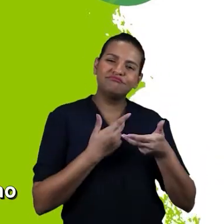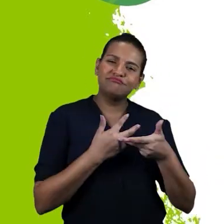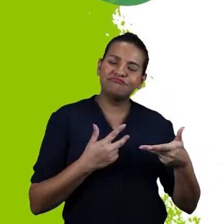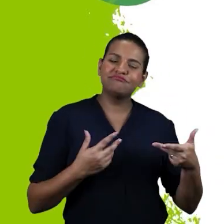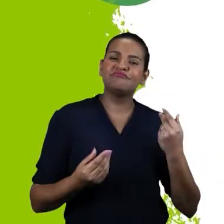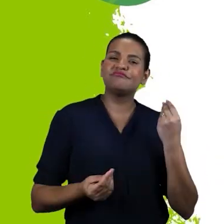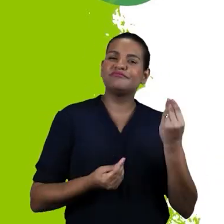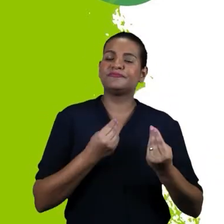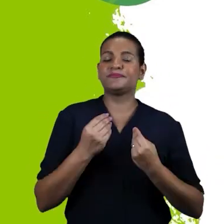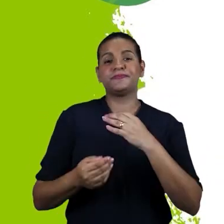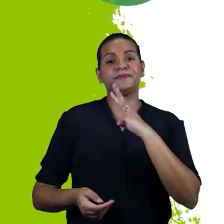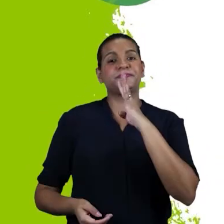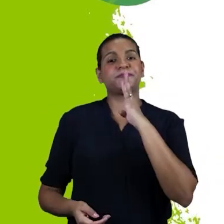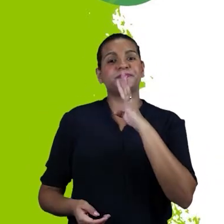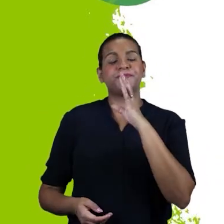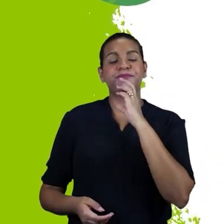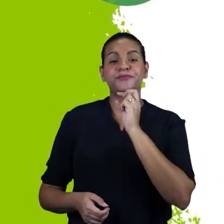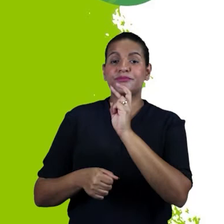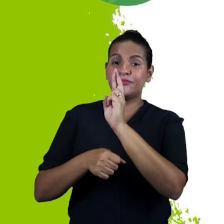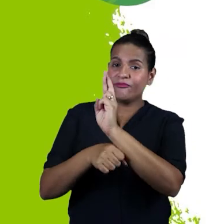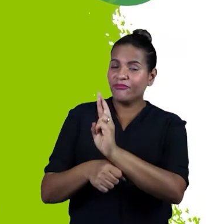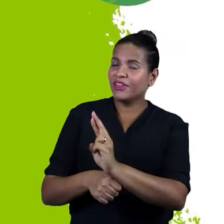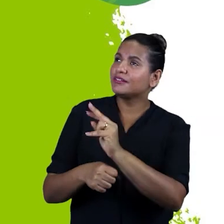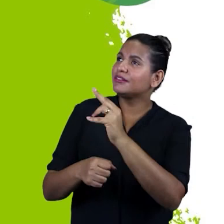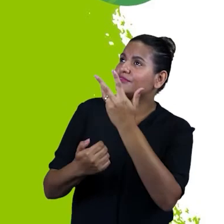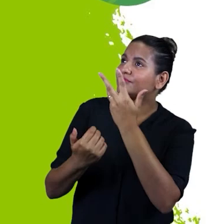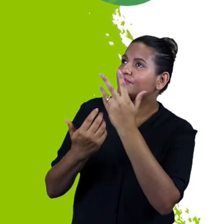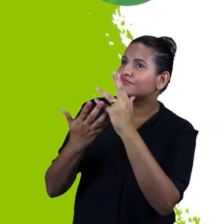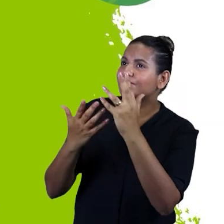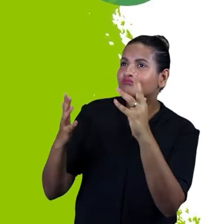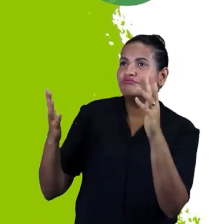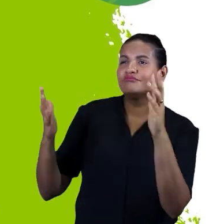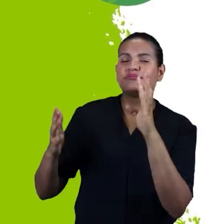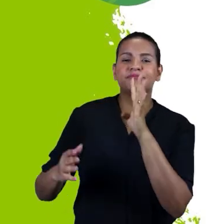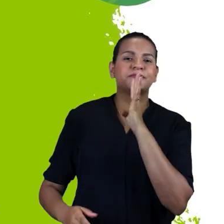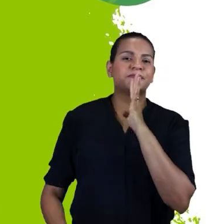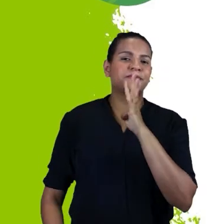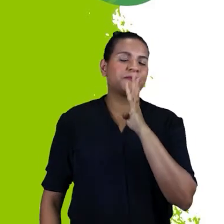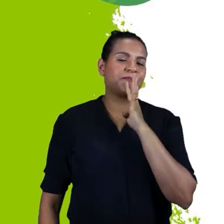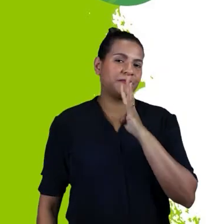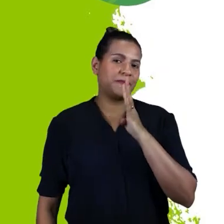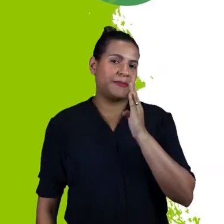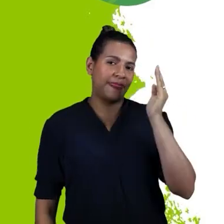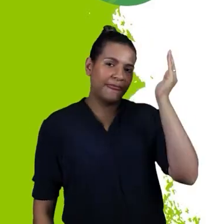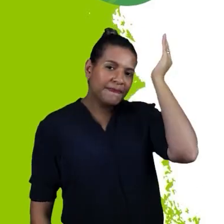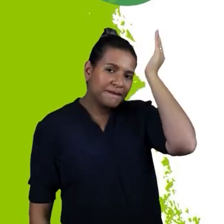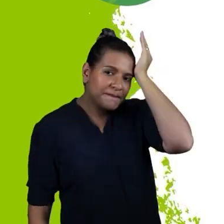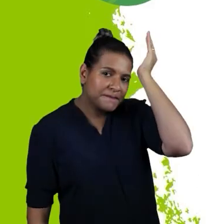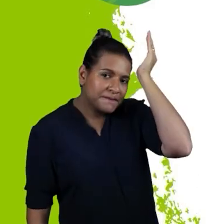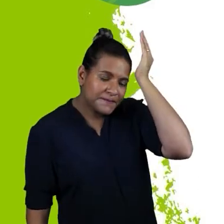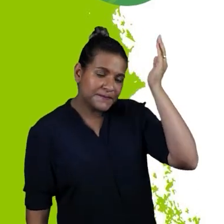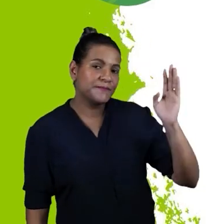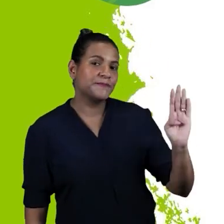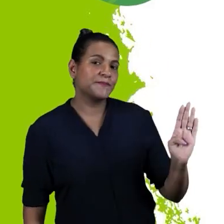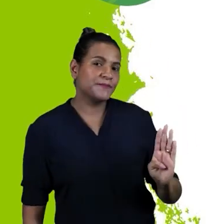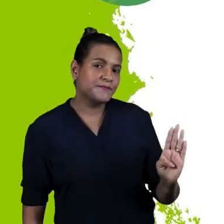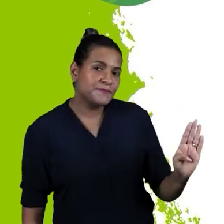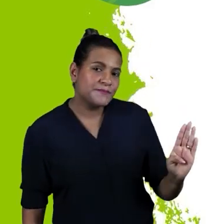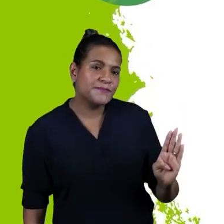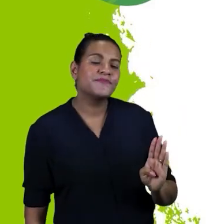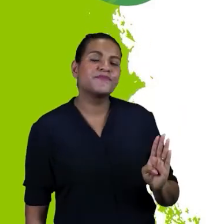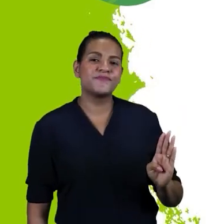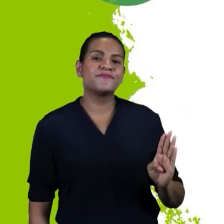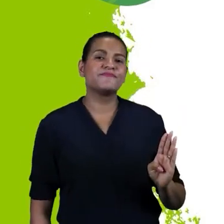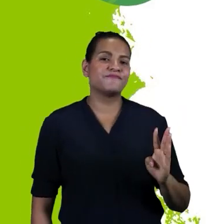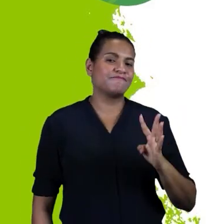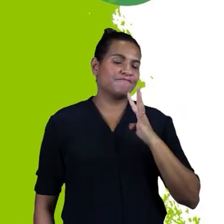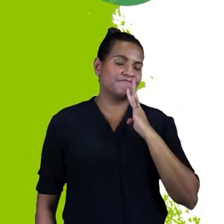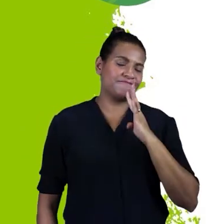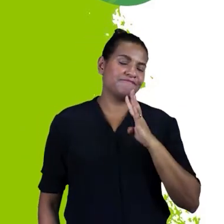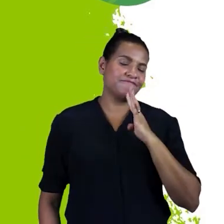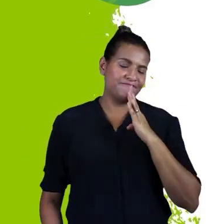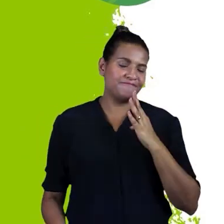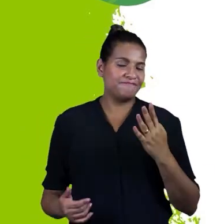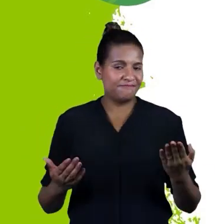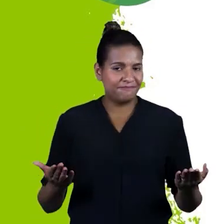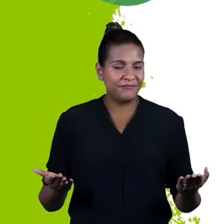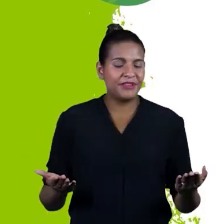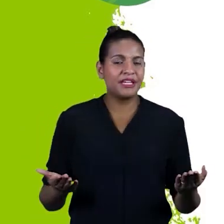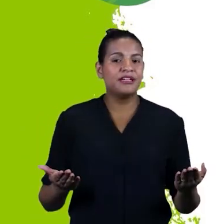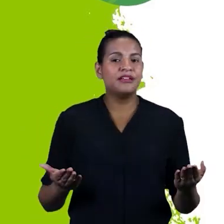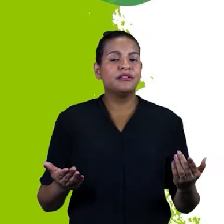trabalho de conhecer um pouco mais a reserva, um pouco o SESC, conhecer um pouco